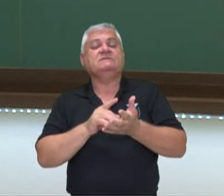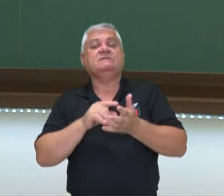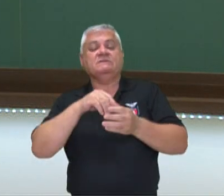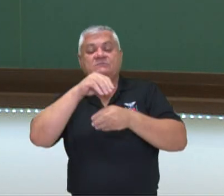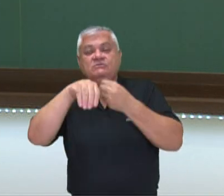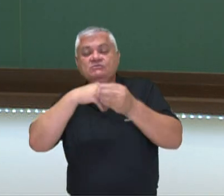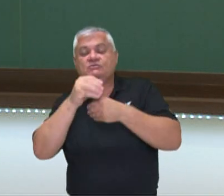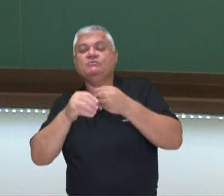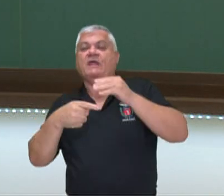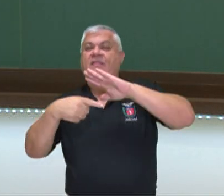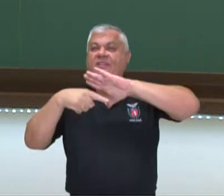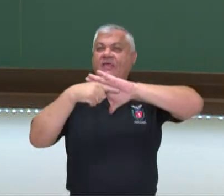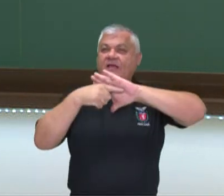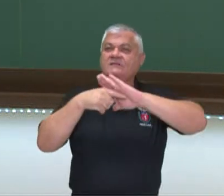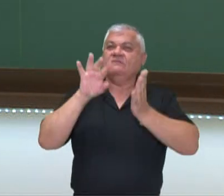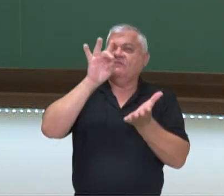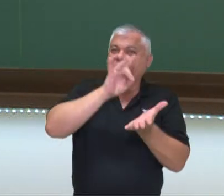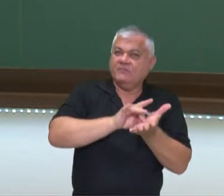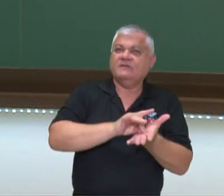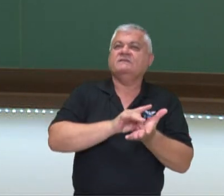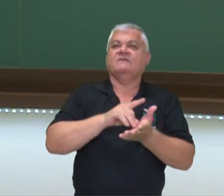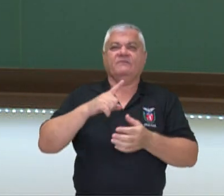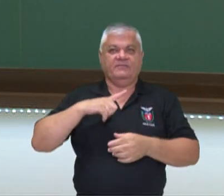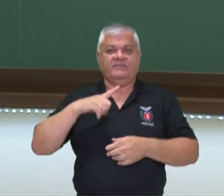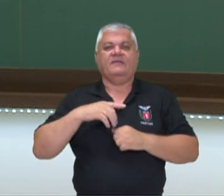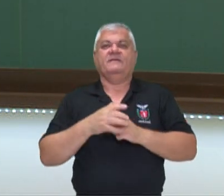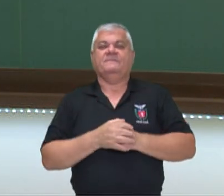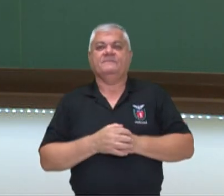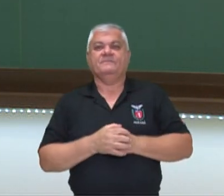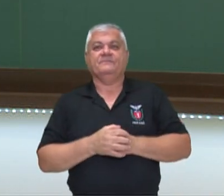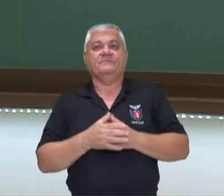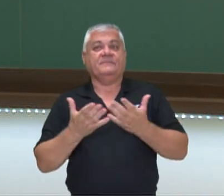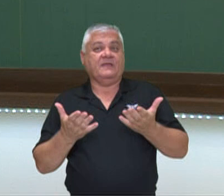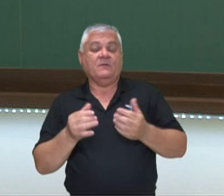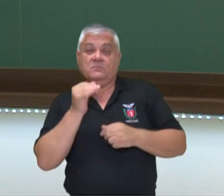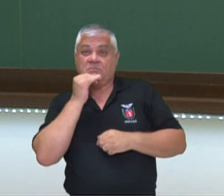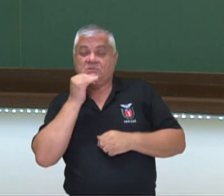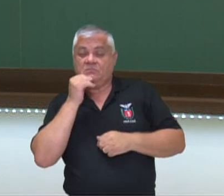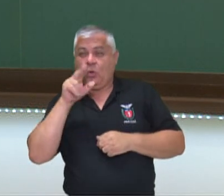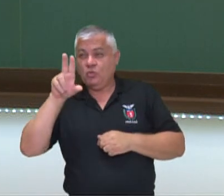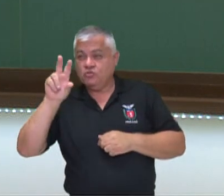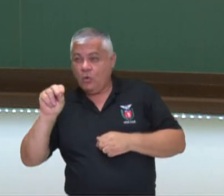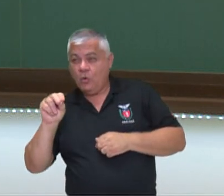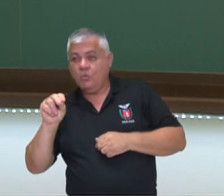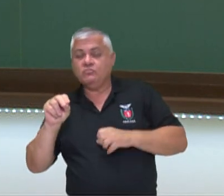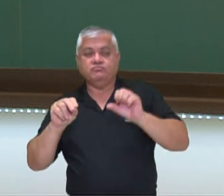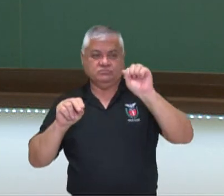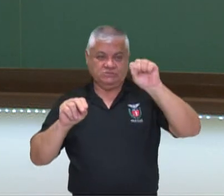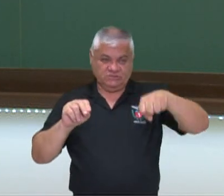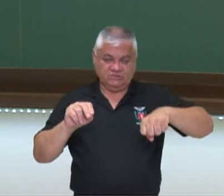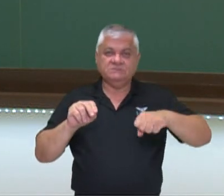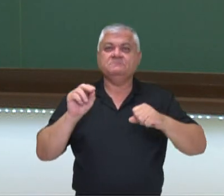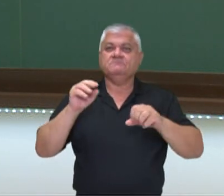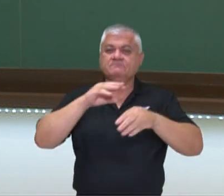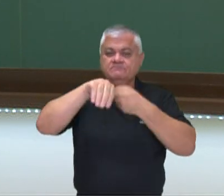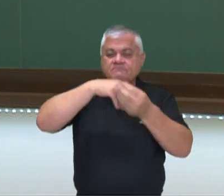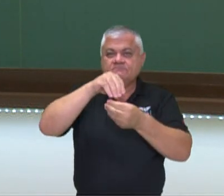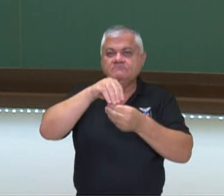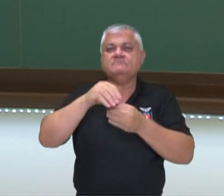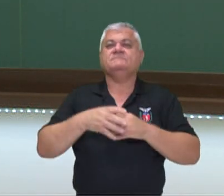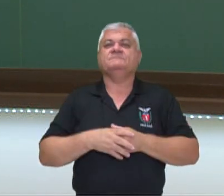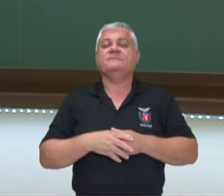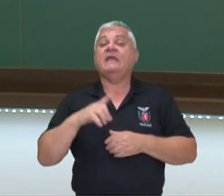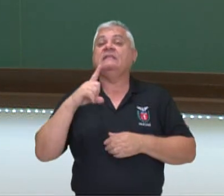dentro da mesma frase. Então prestem muita atenção quando vocês tiverem que reescrever essa situação. Porque observem que